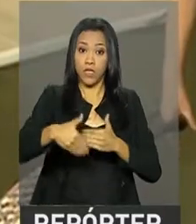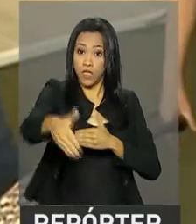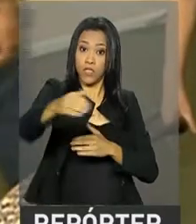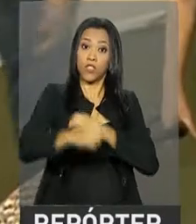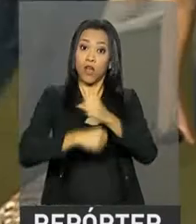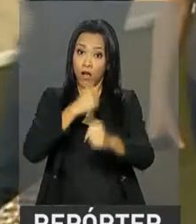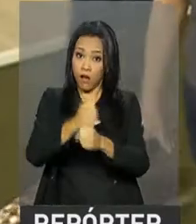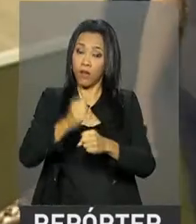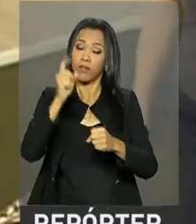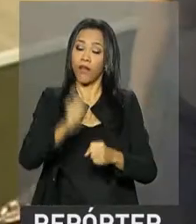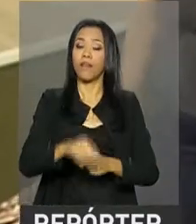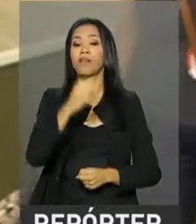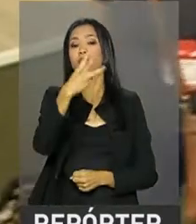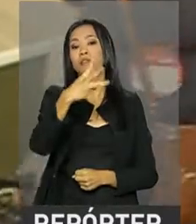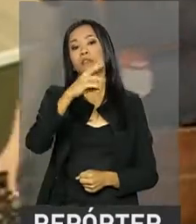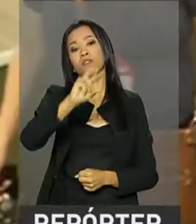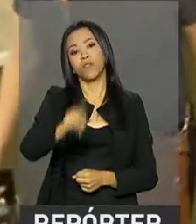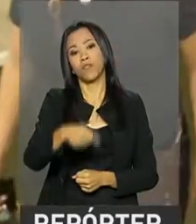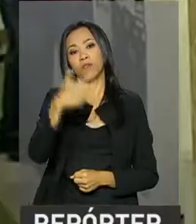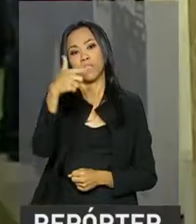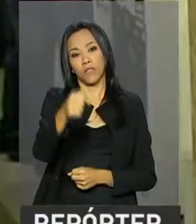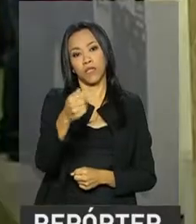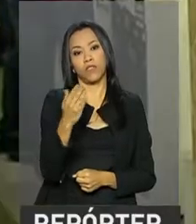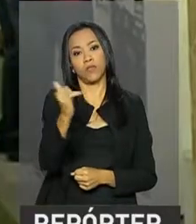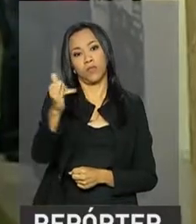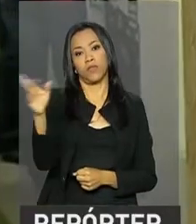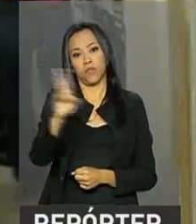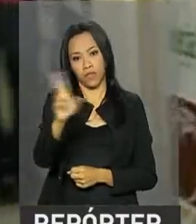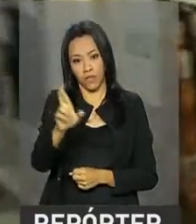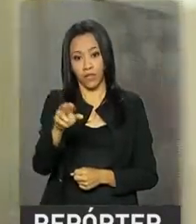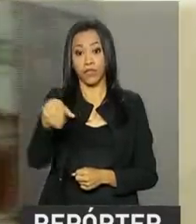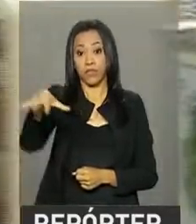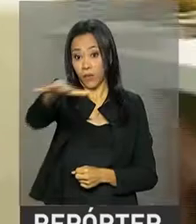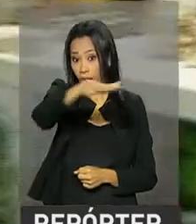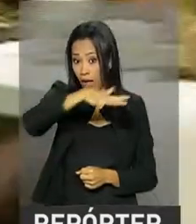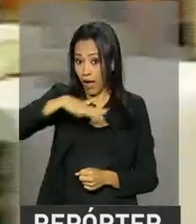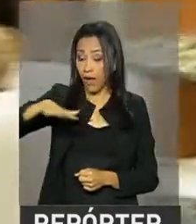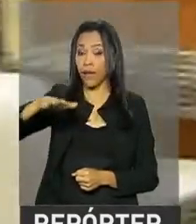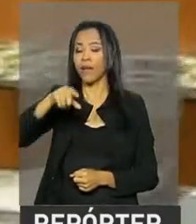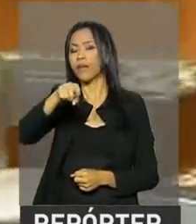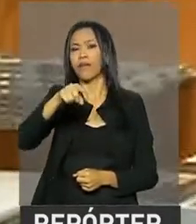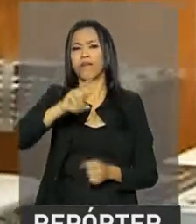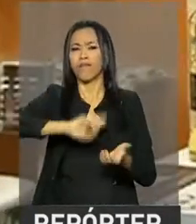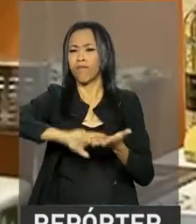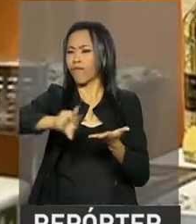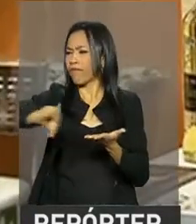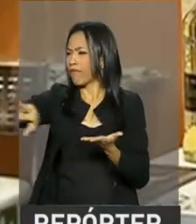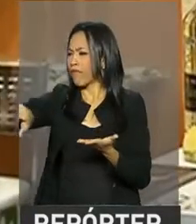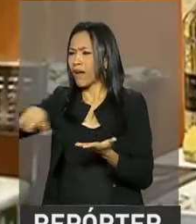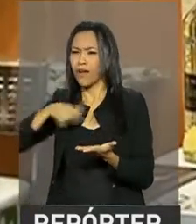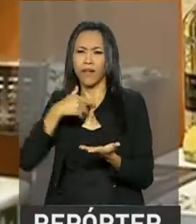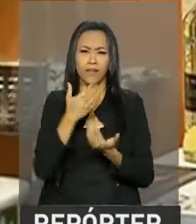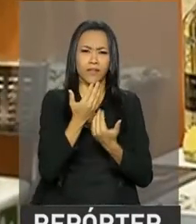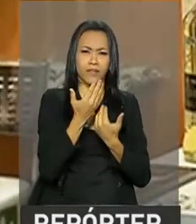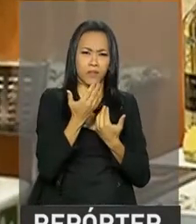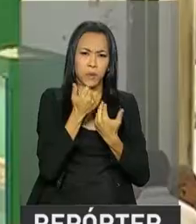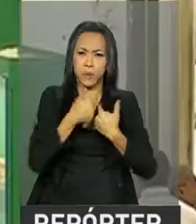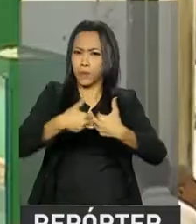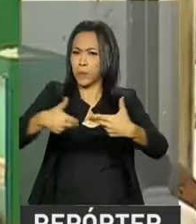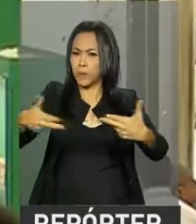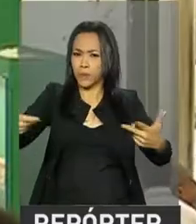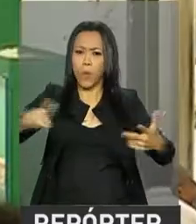a cerca de R$3,7 bilhões. Um mercado com uma enorme e crescente variedade de mercadorias e